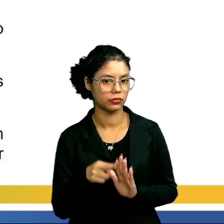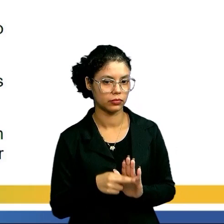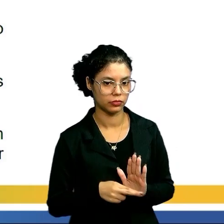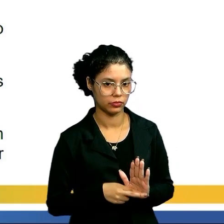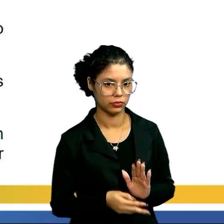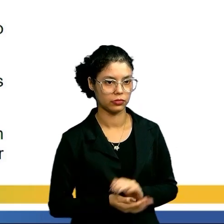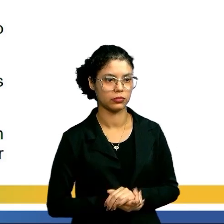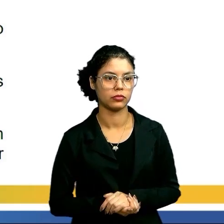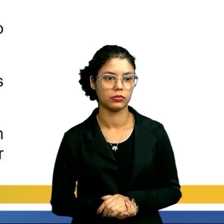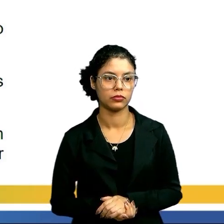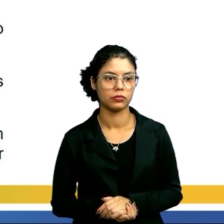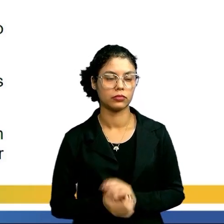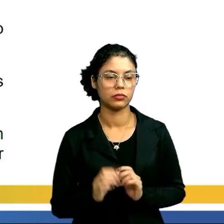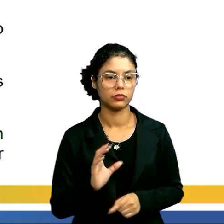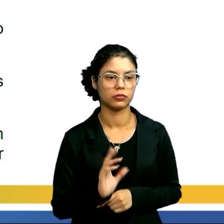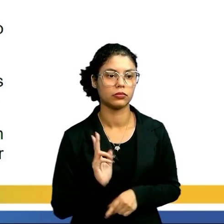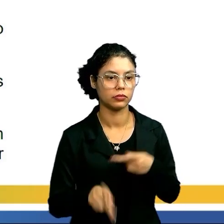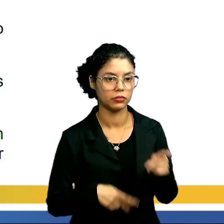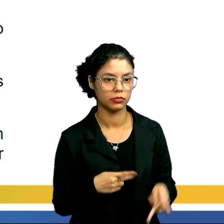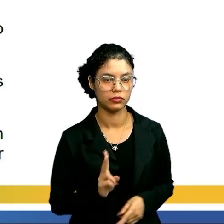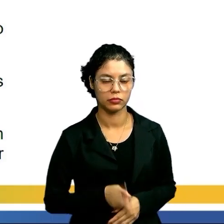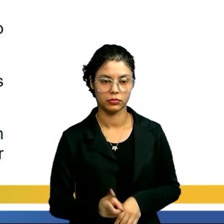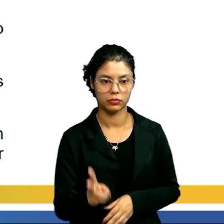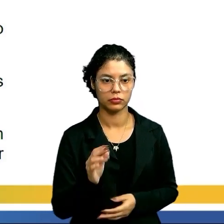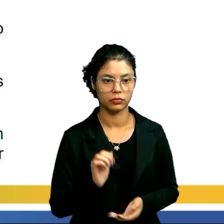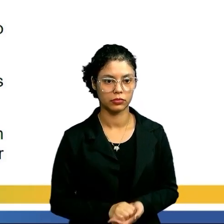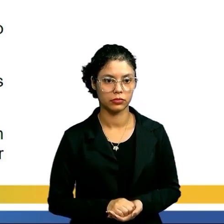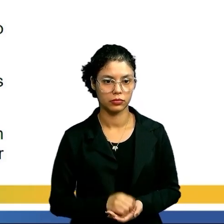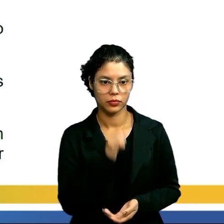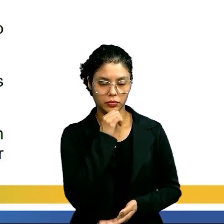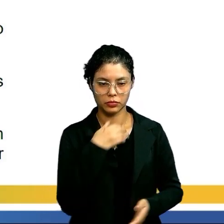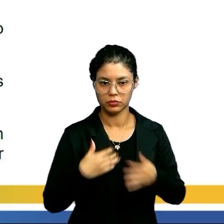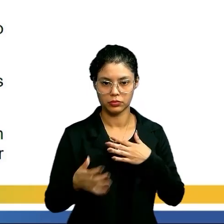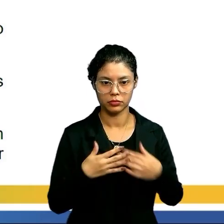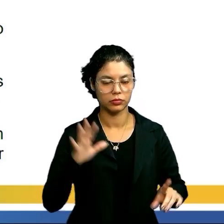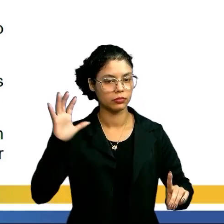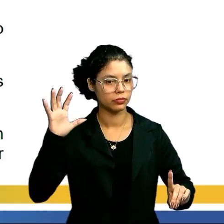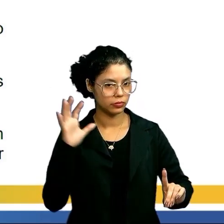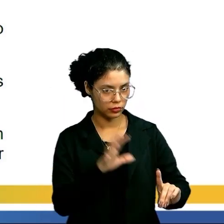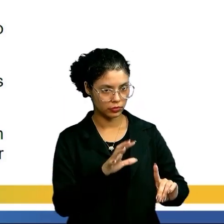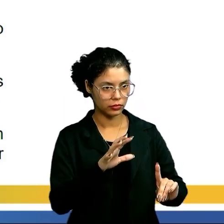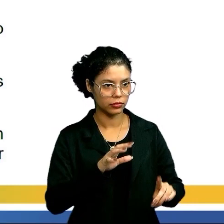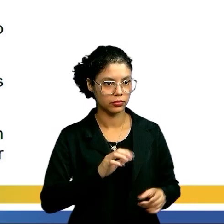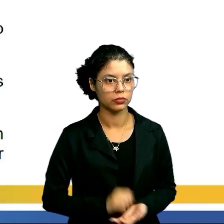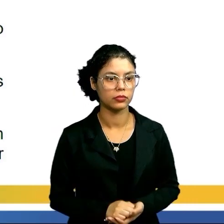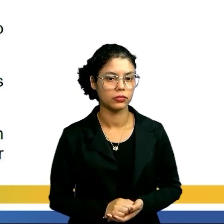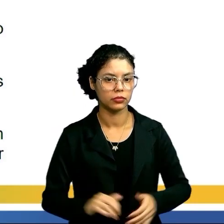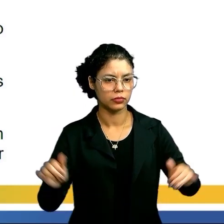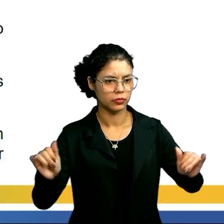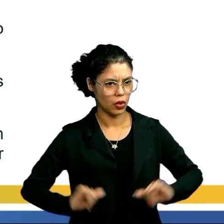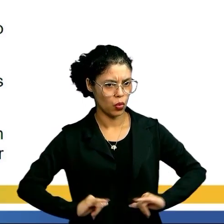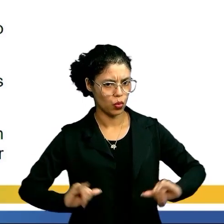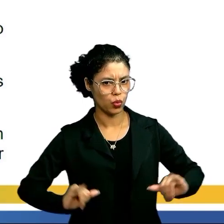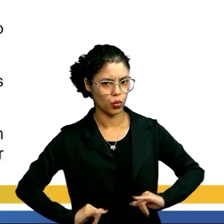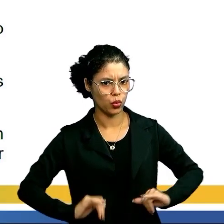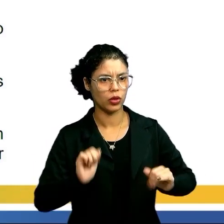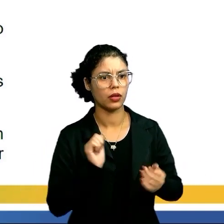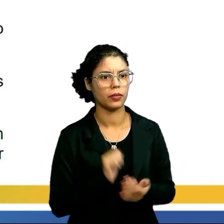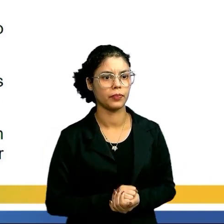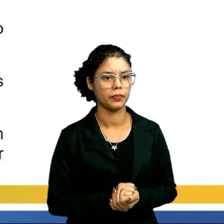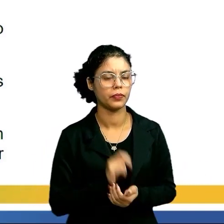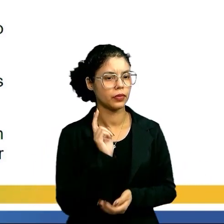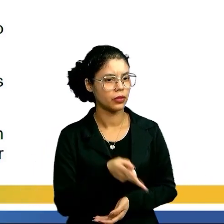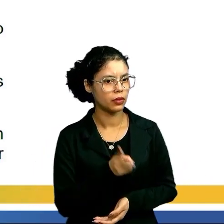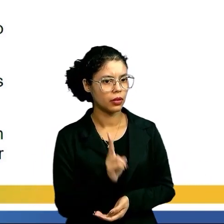vida. Letra C, o povo é permanentemente criador, ou seja, independente da sua opressão